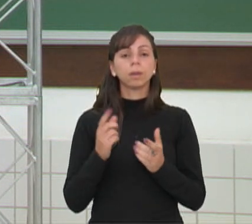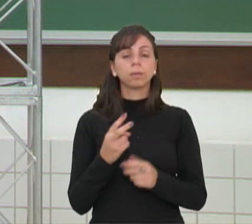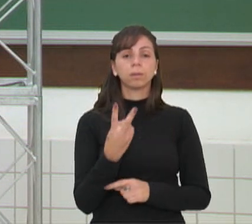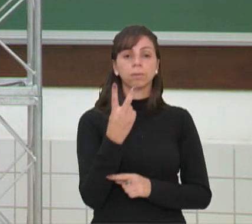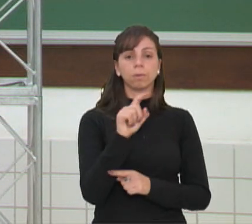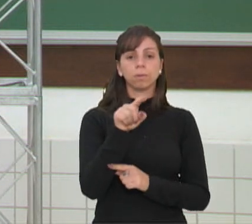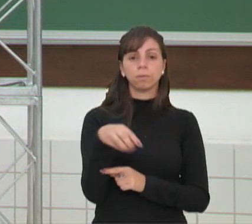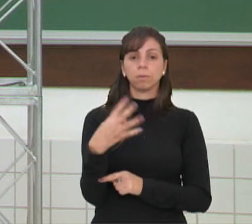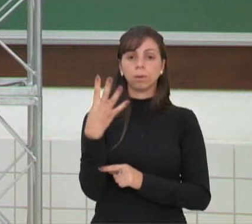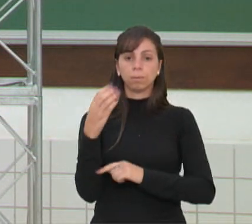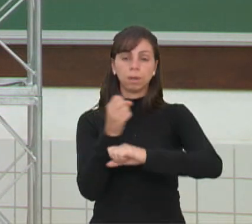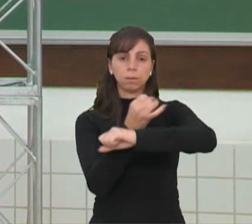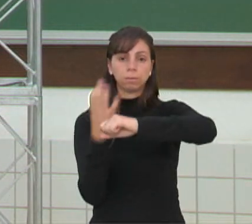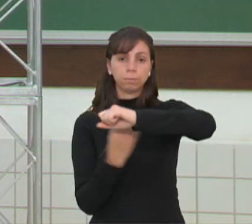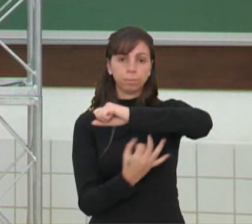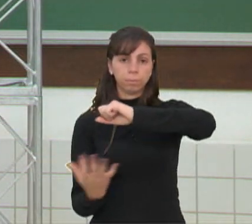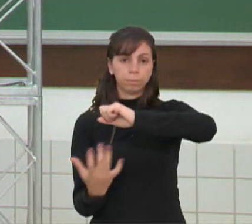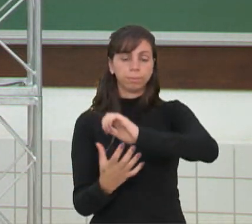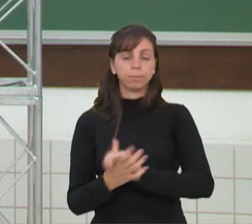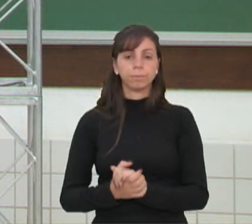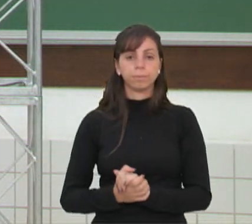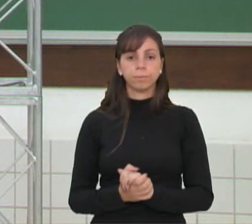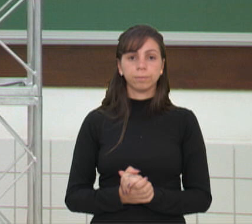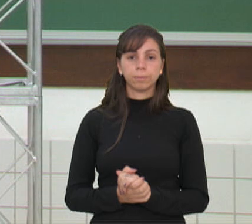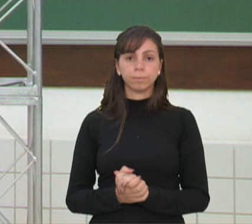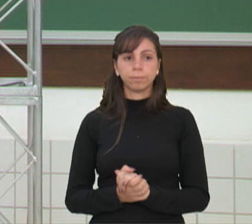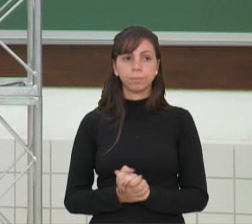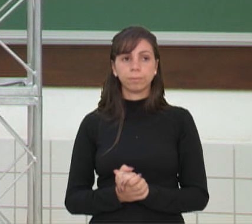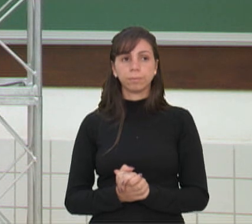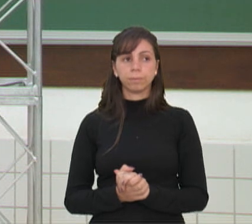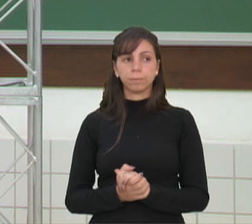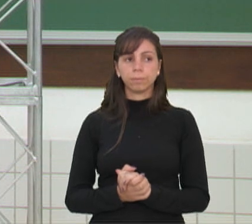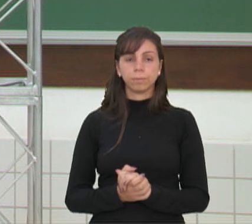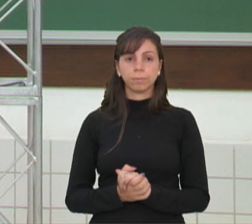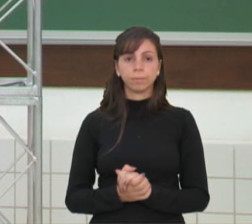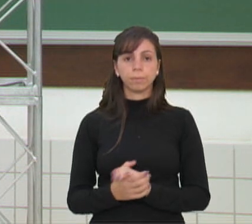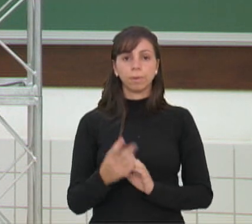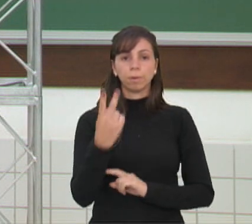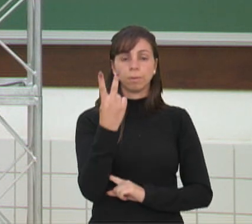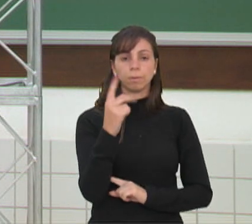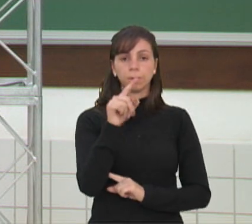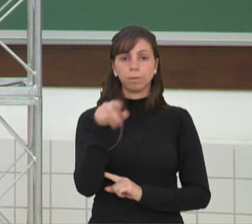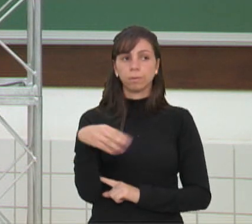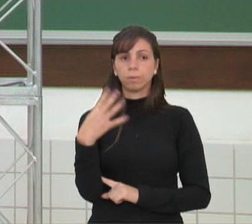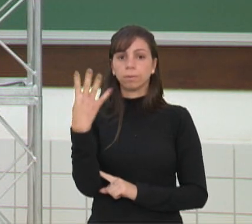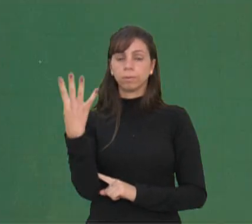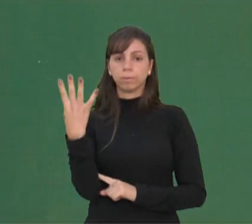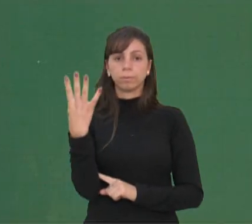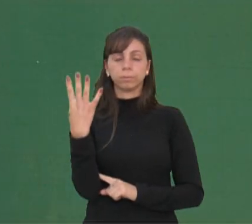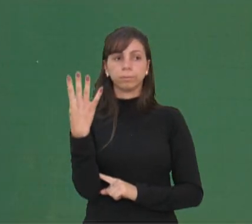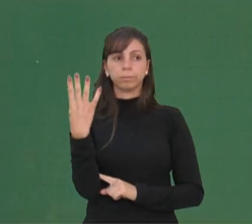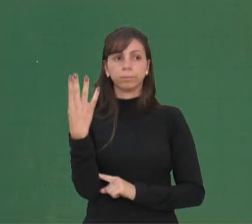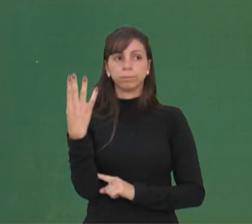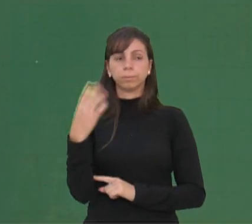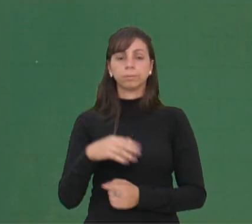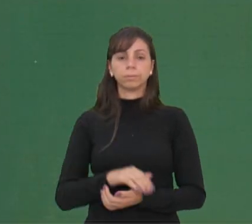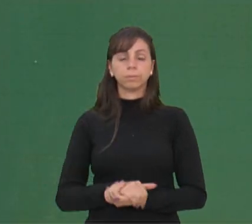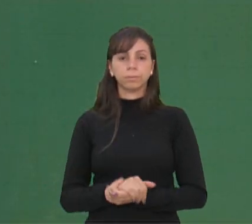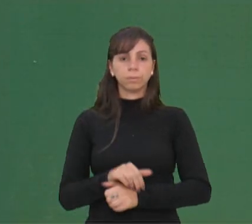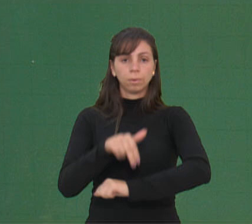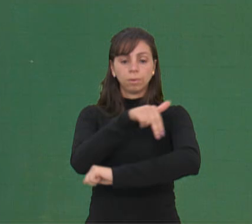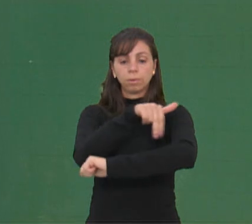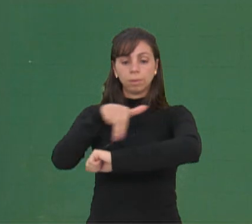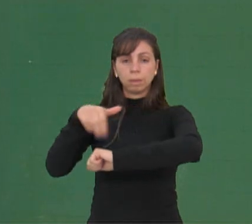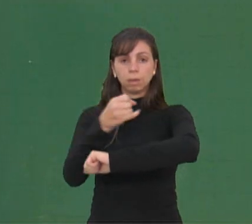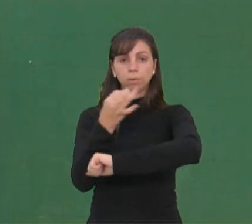em fração. Então, vem comigo. O 2,4 vai ser o quê? O numerador é o número sem a